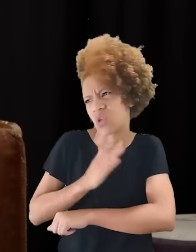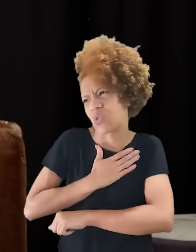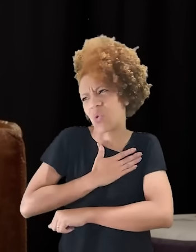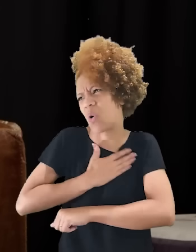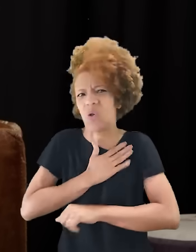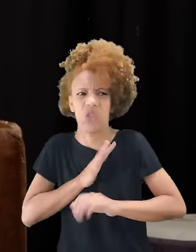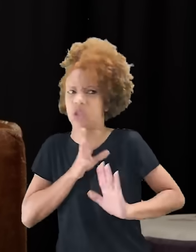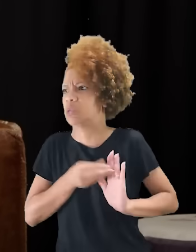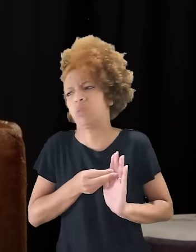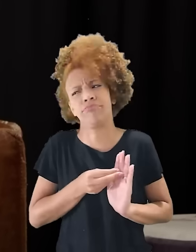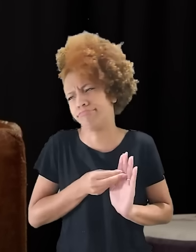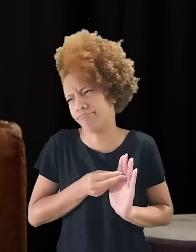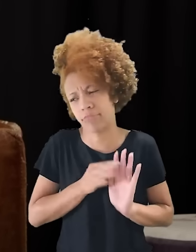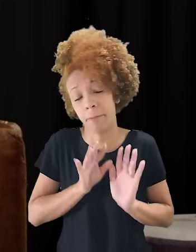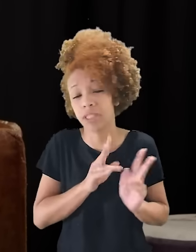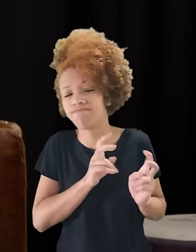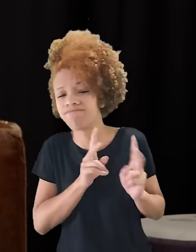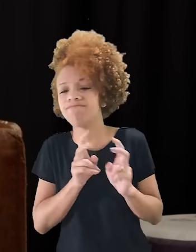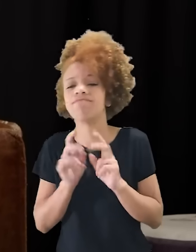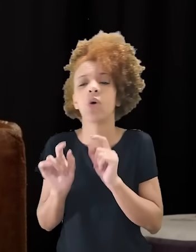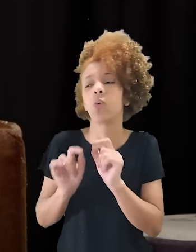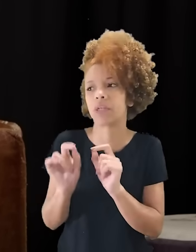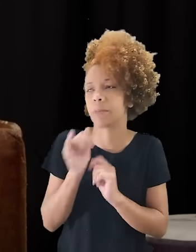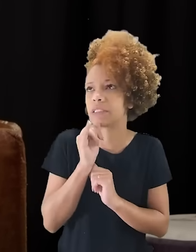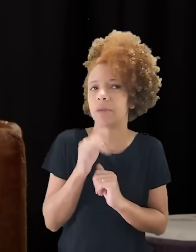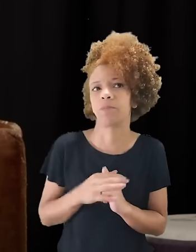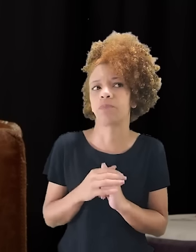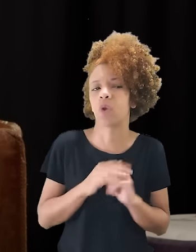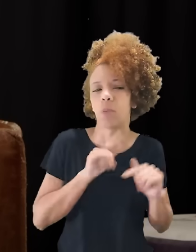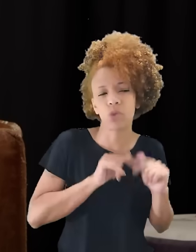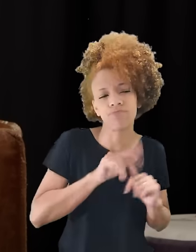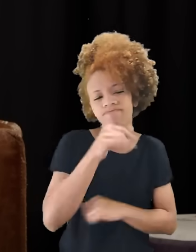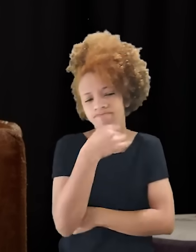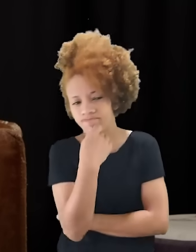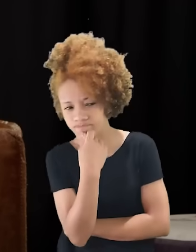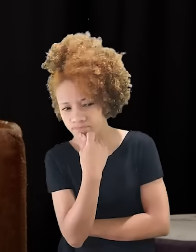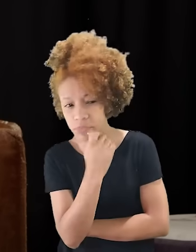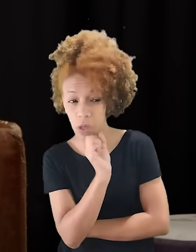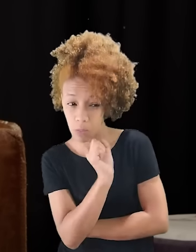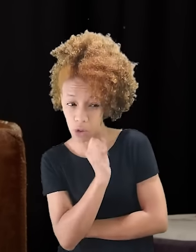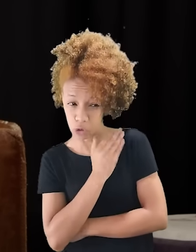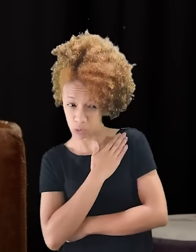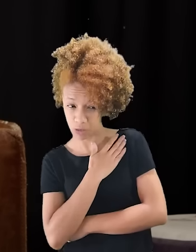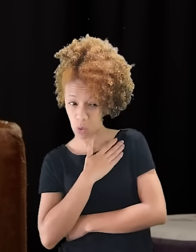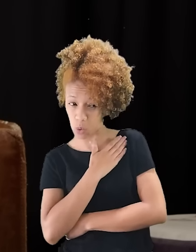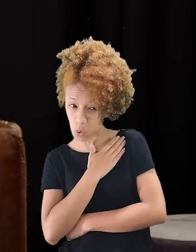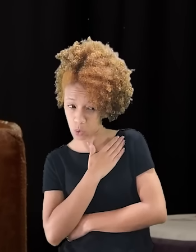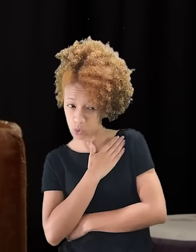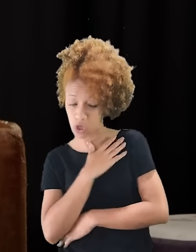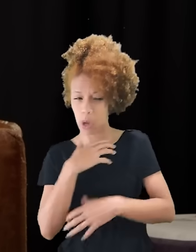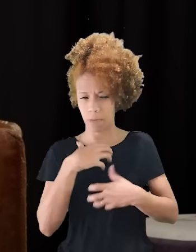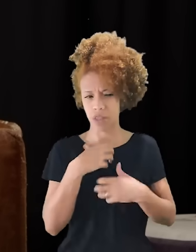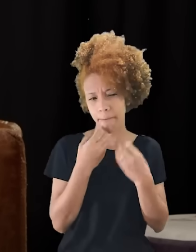tudo que entra na moda mas eu observo aquele aquele né objeto e falo será que isso pode entrar no meu gosto eu